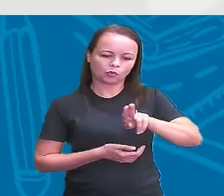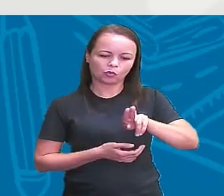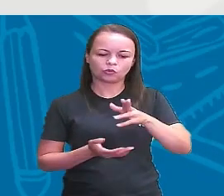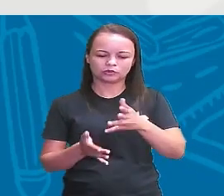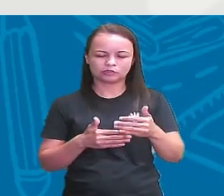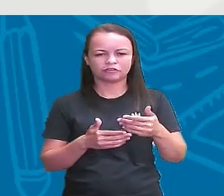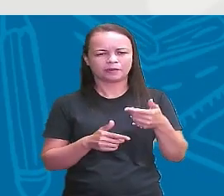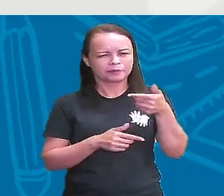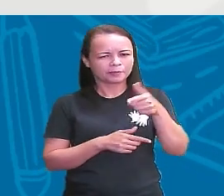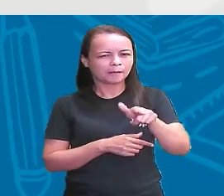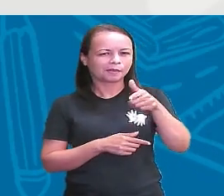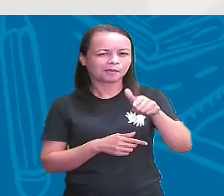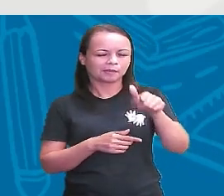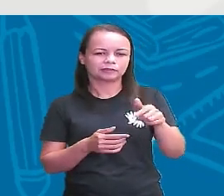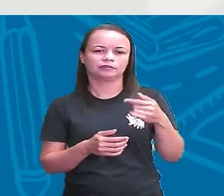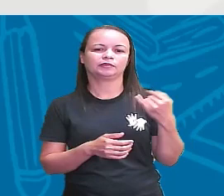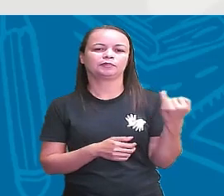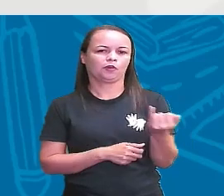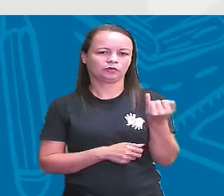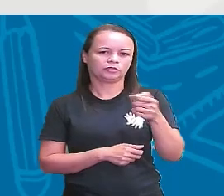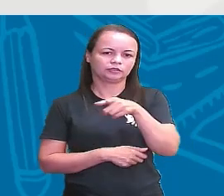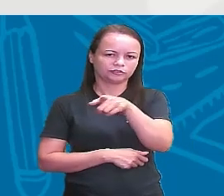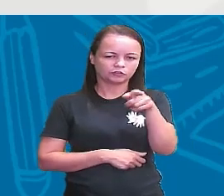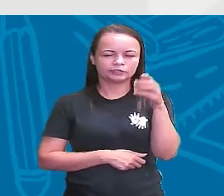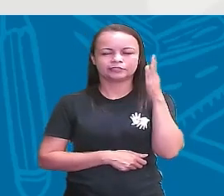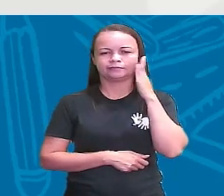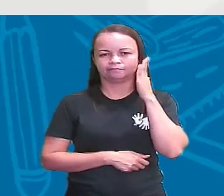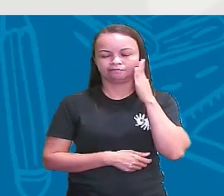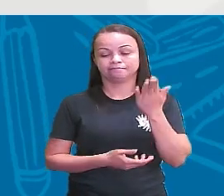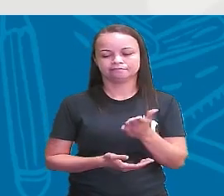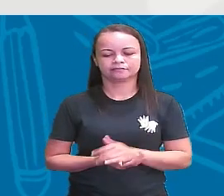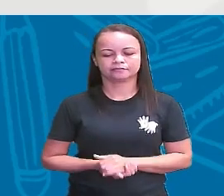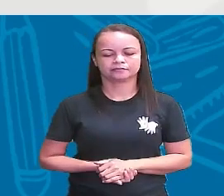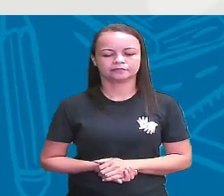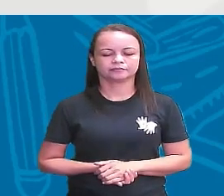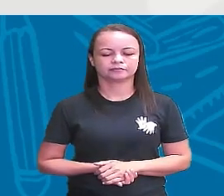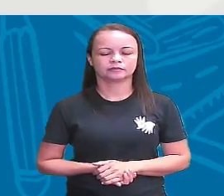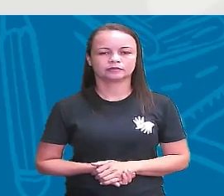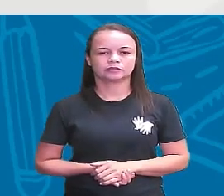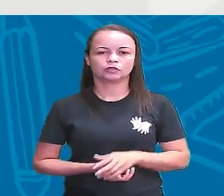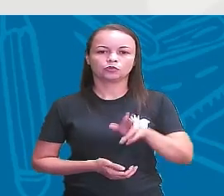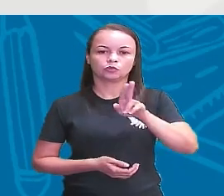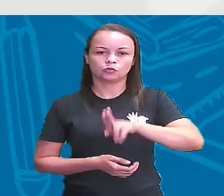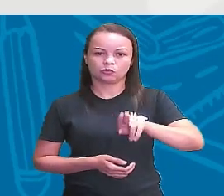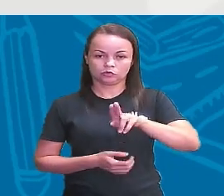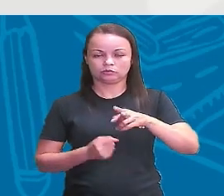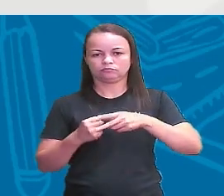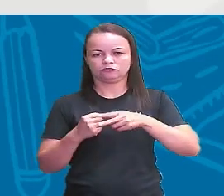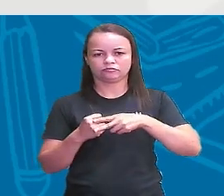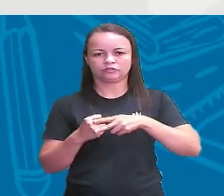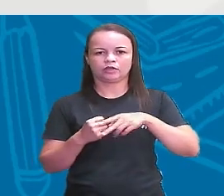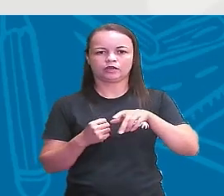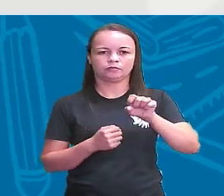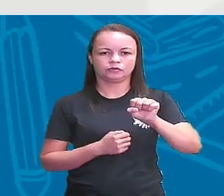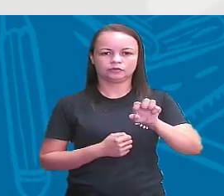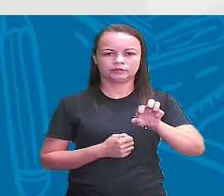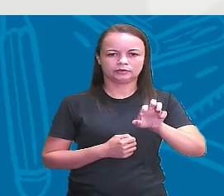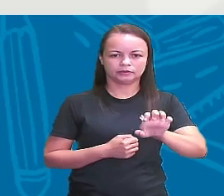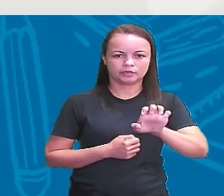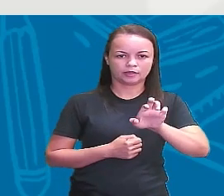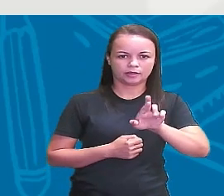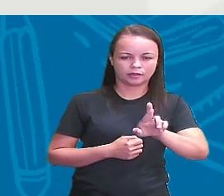meio repetitivo, mas é muito importante que vocês entendam isso. Quando a gente usa o verbo ser, é